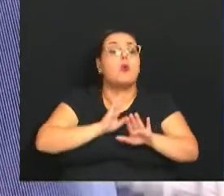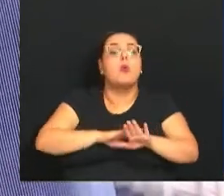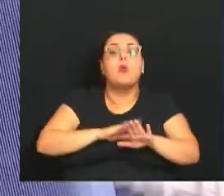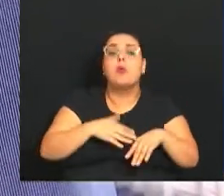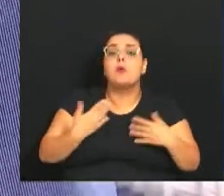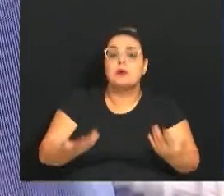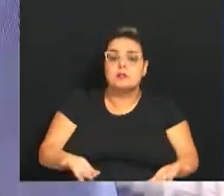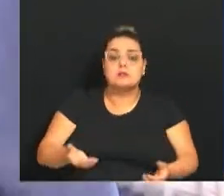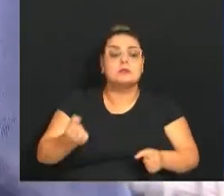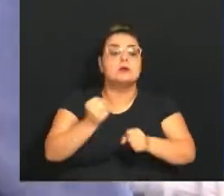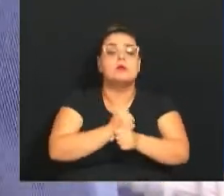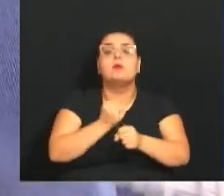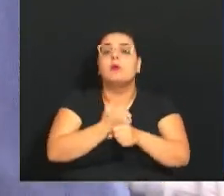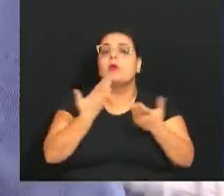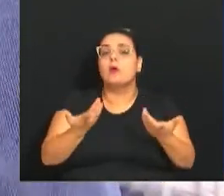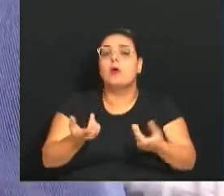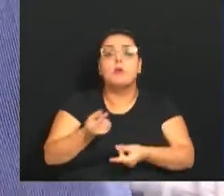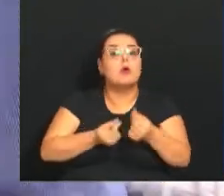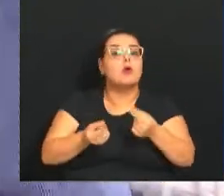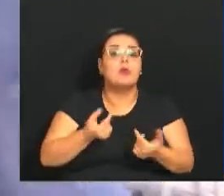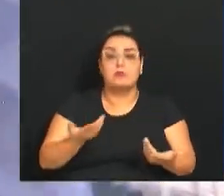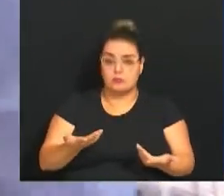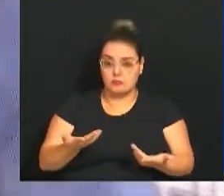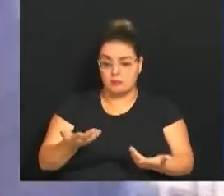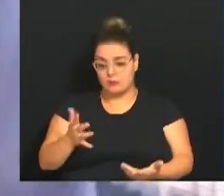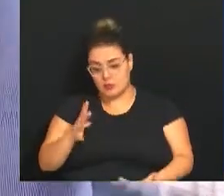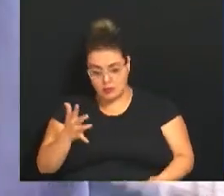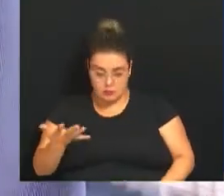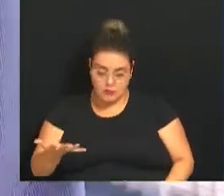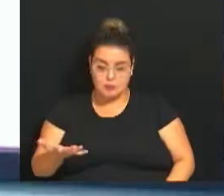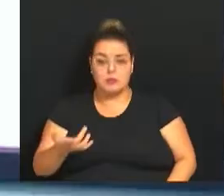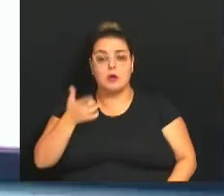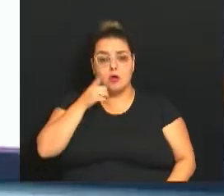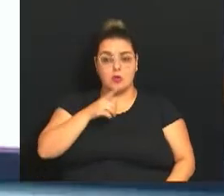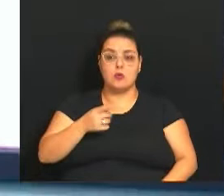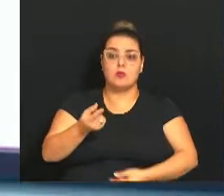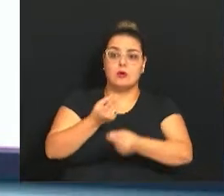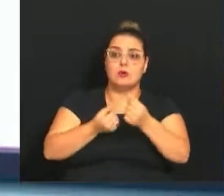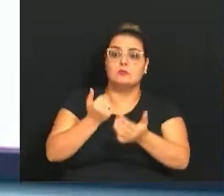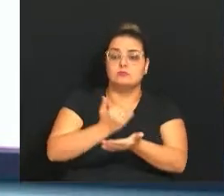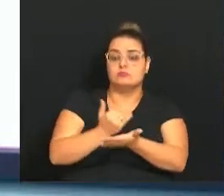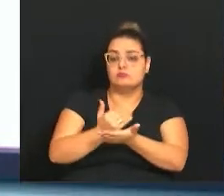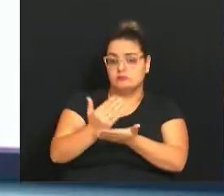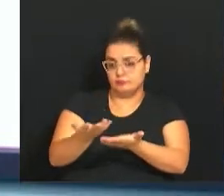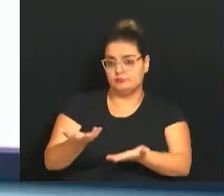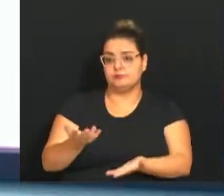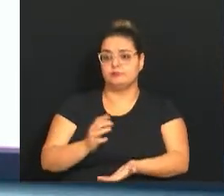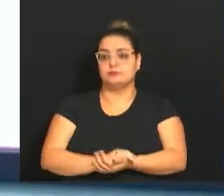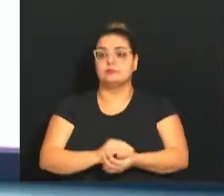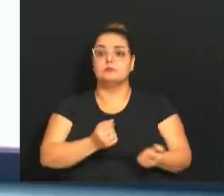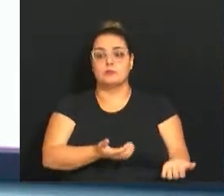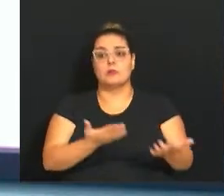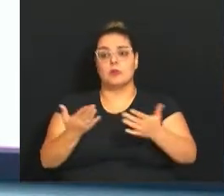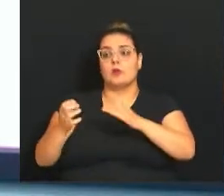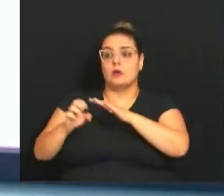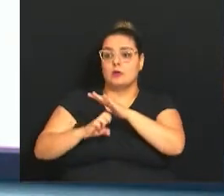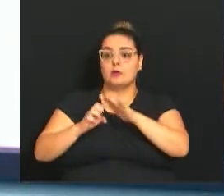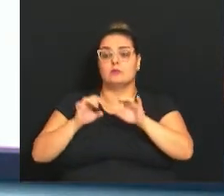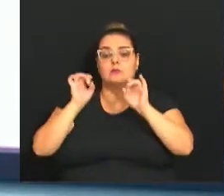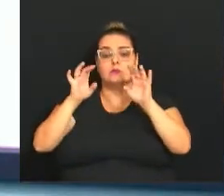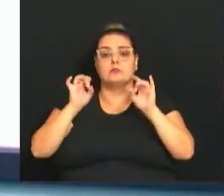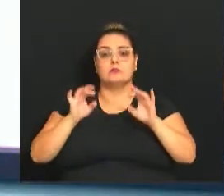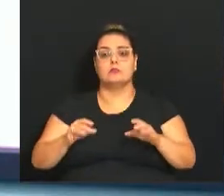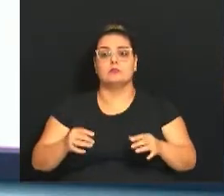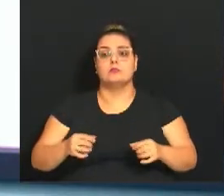também o valor, a estimativa, para que a gente possa correr atrás do financiamento. Durante a apresentação, a empresa especializada divulgou que